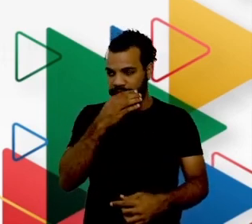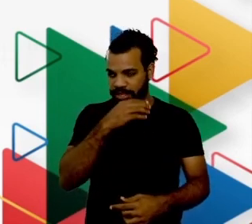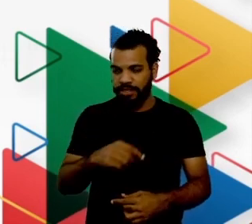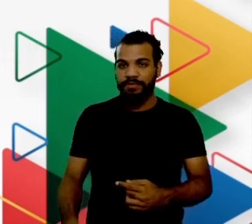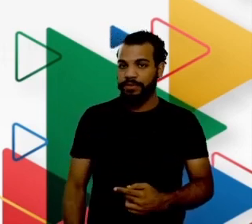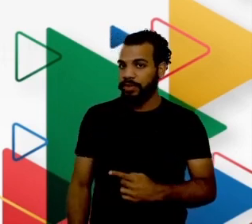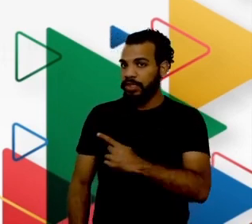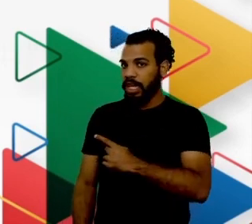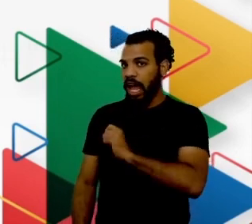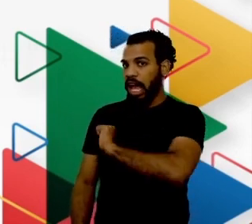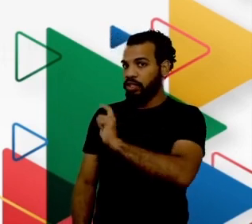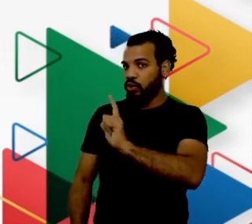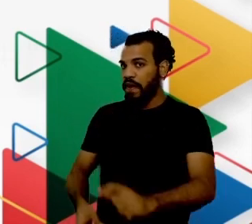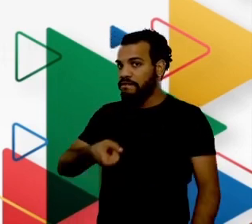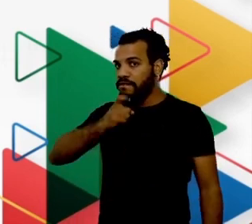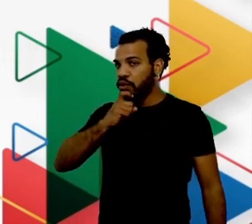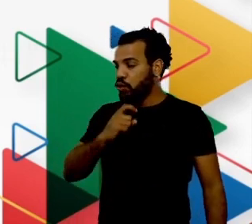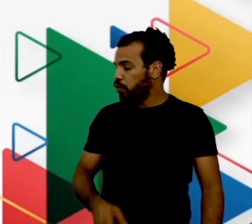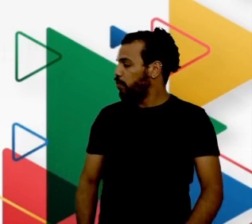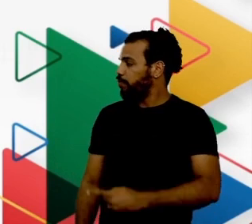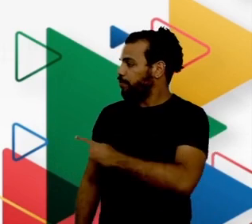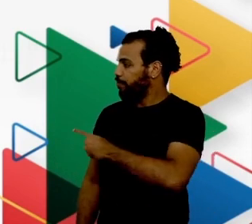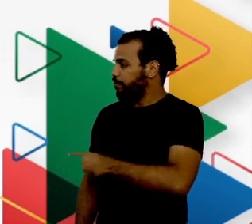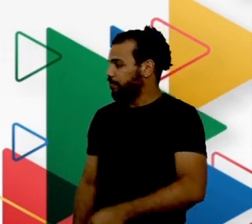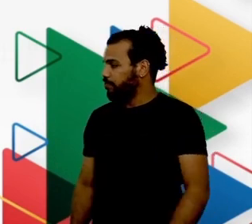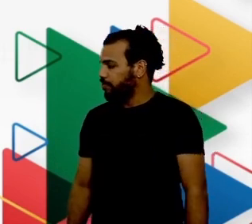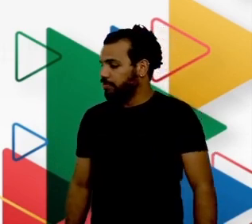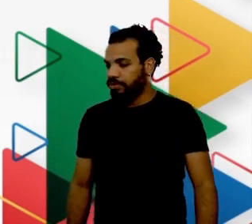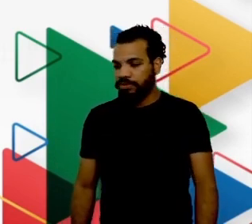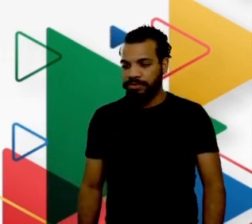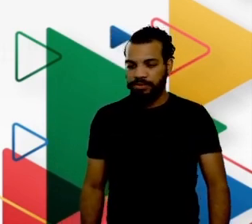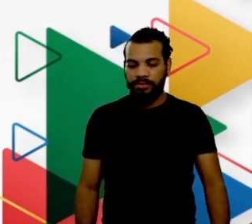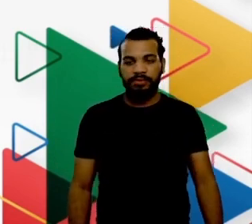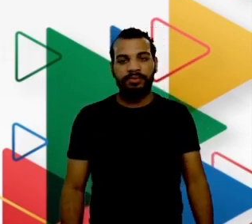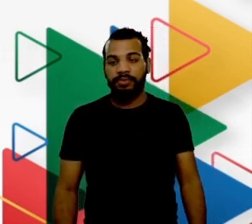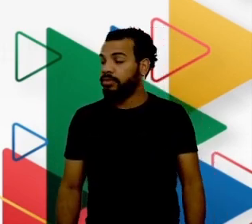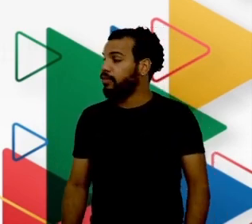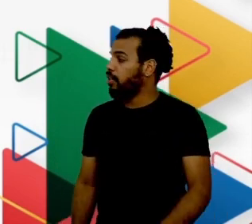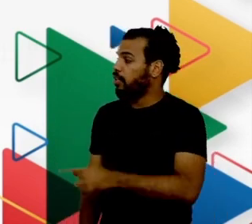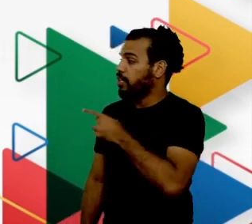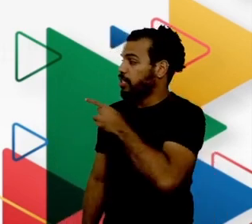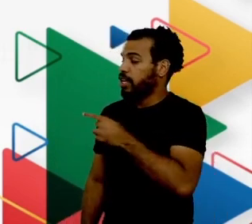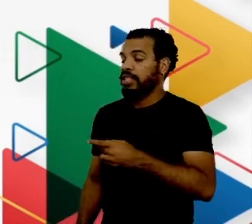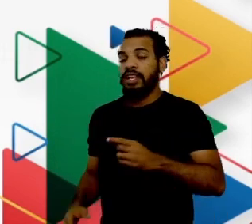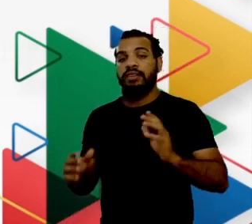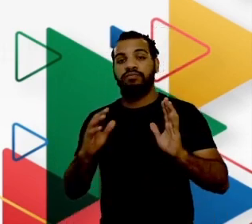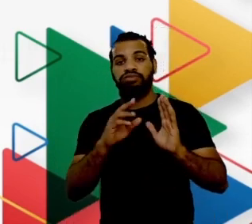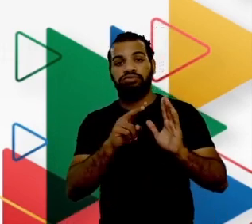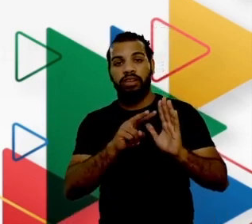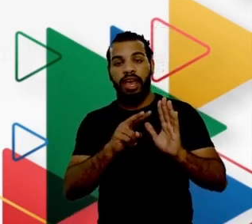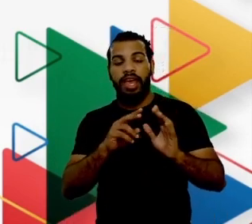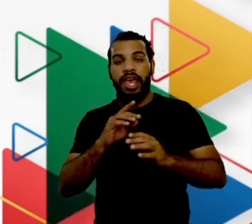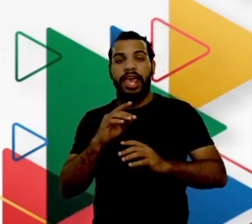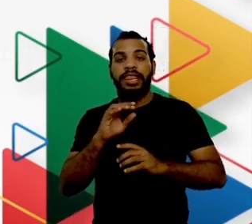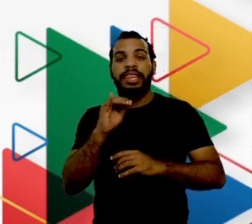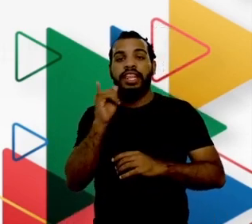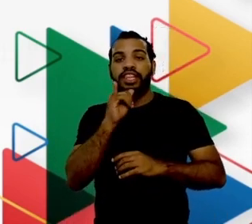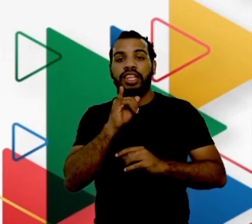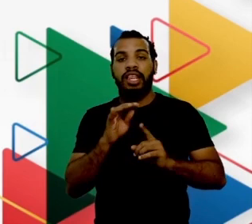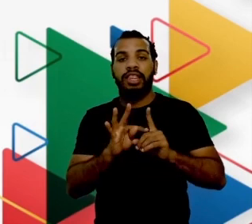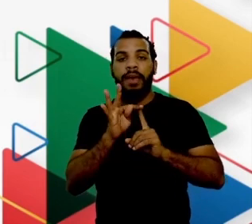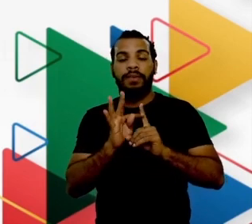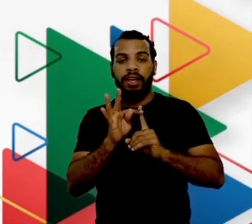frio, sinalizado na cor azul. A energia térmica se propaga do corpo